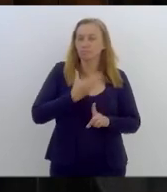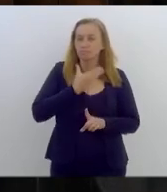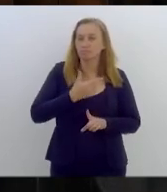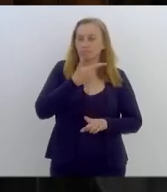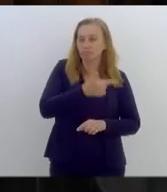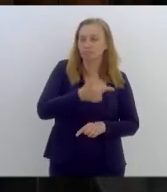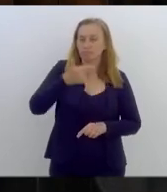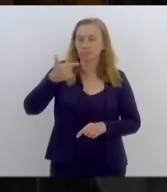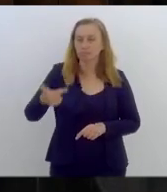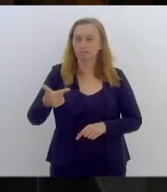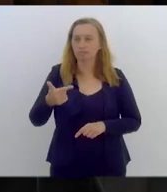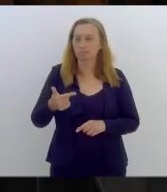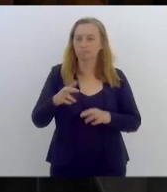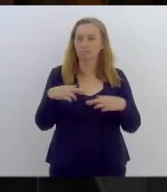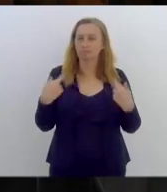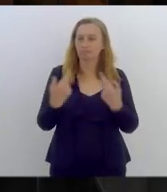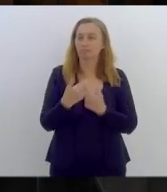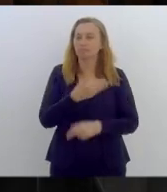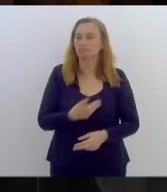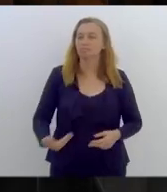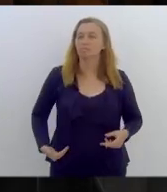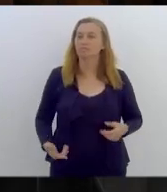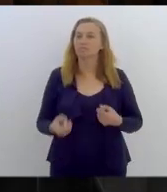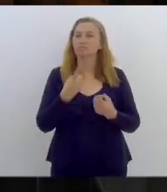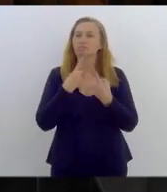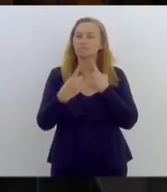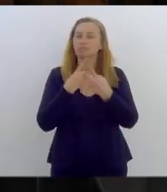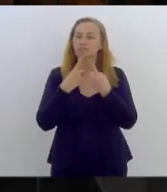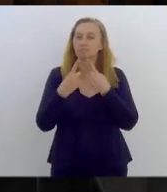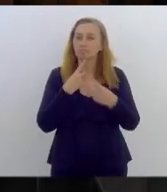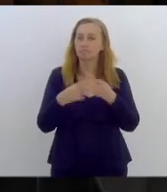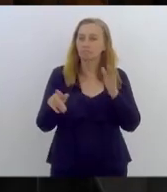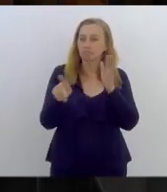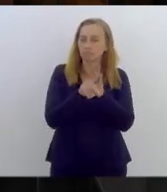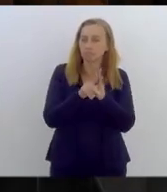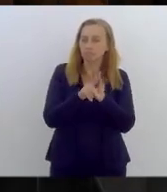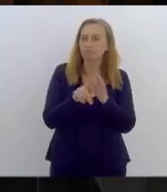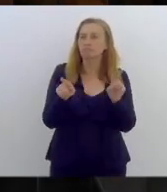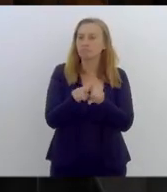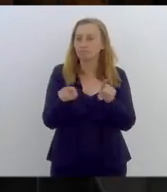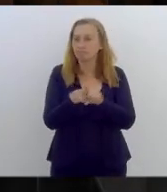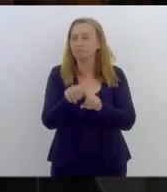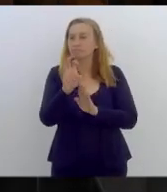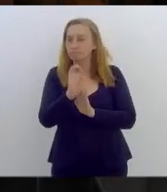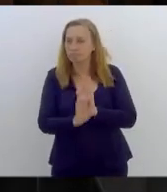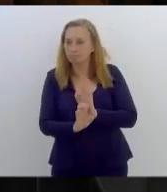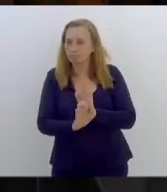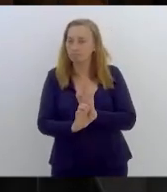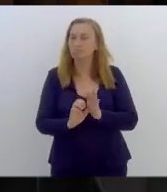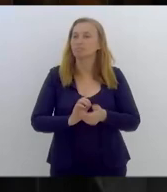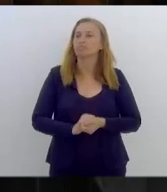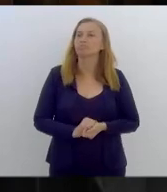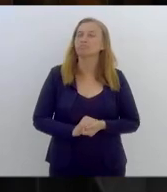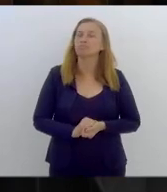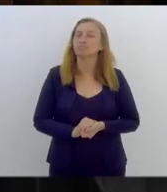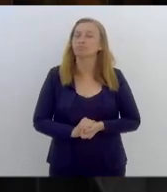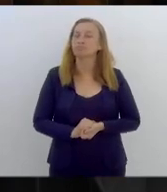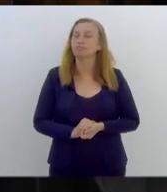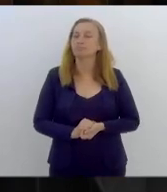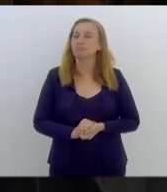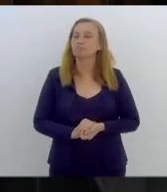audiência pública para discutir o projeto as emendas com sua consoante